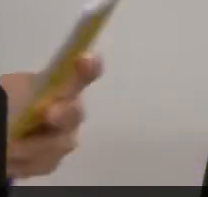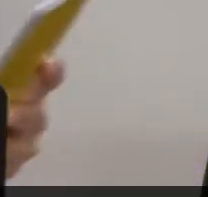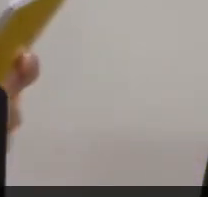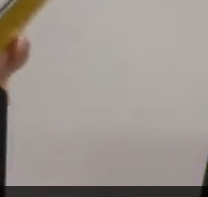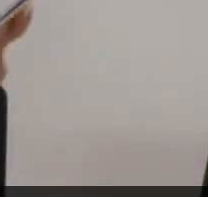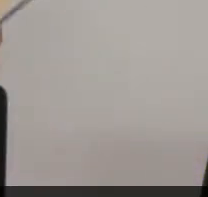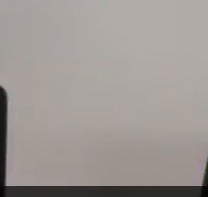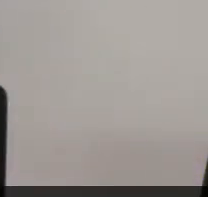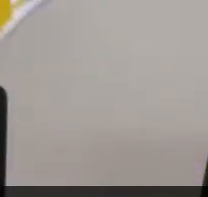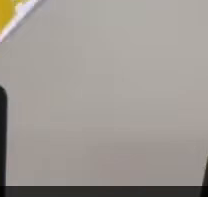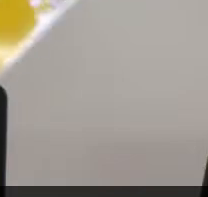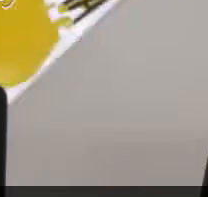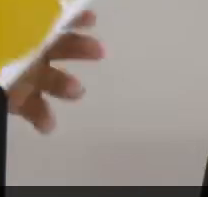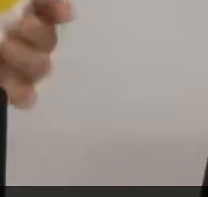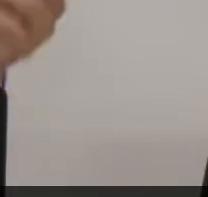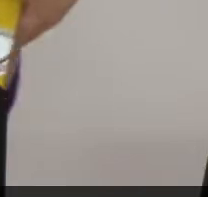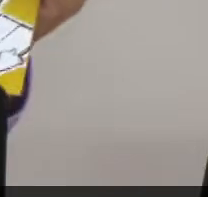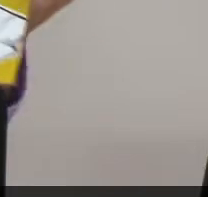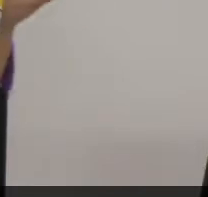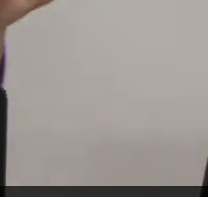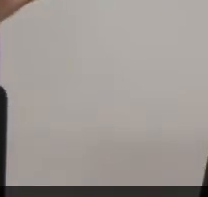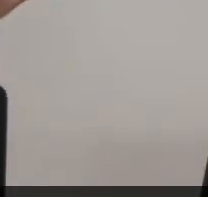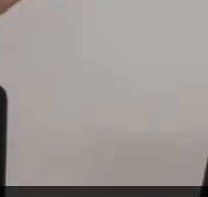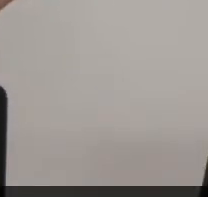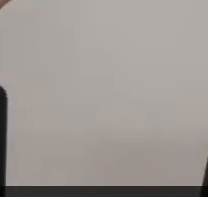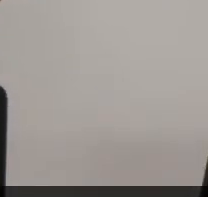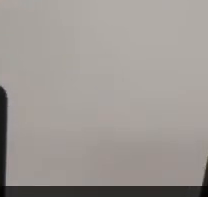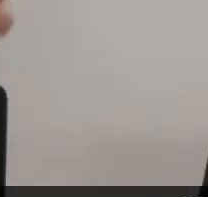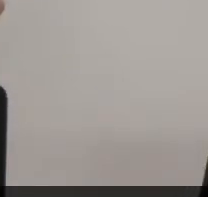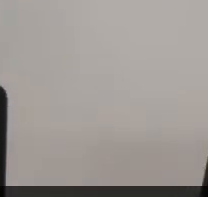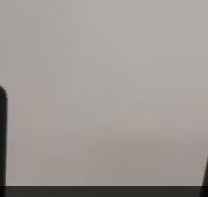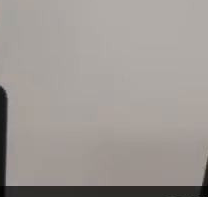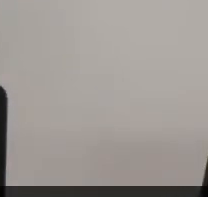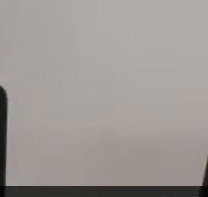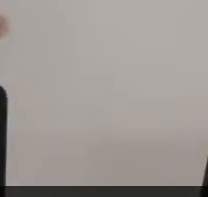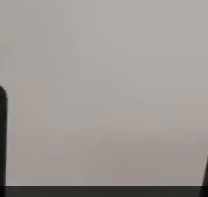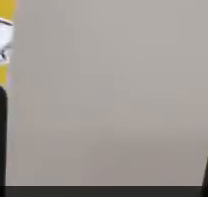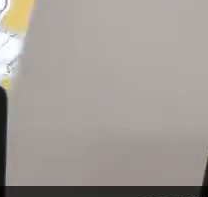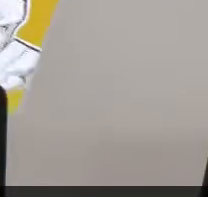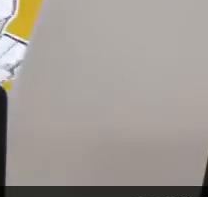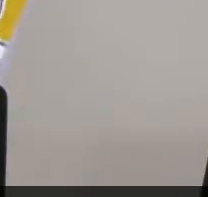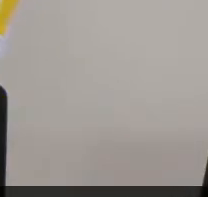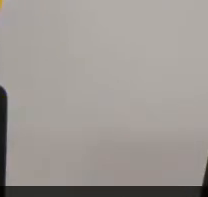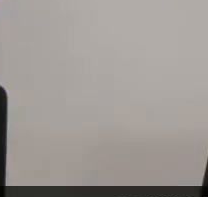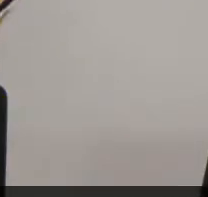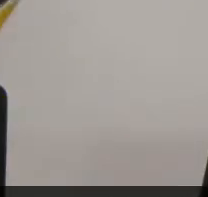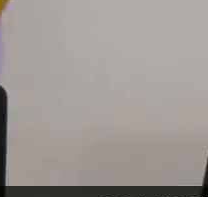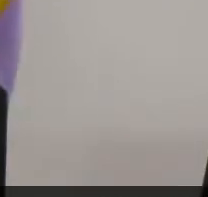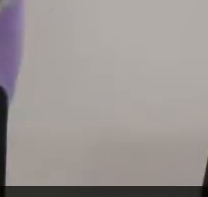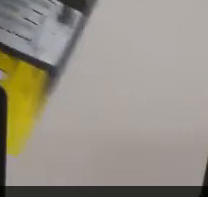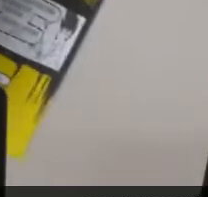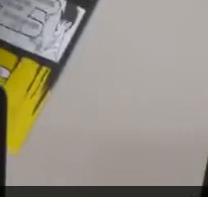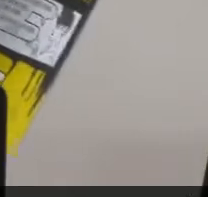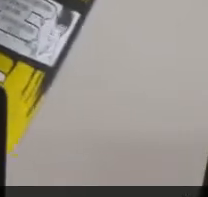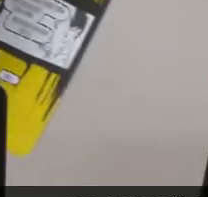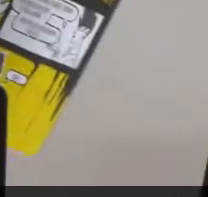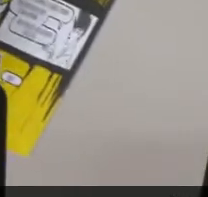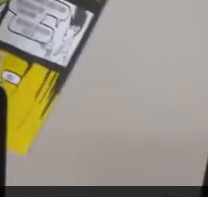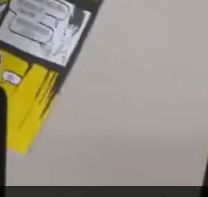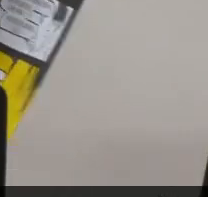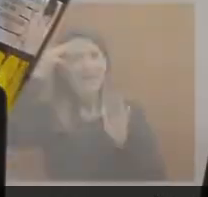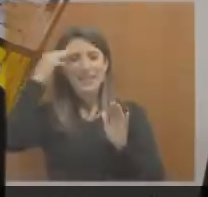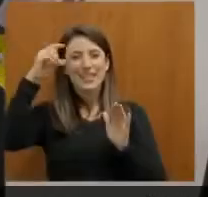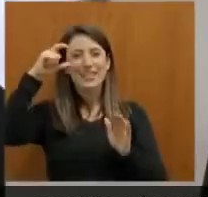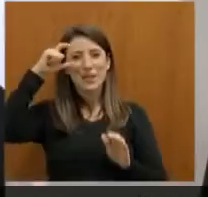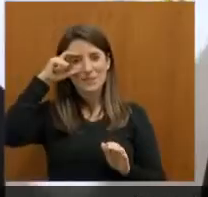compartilhar conosco aqui a a a Lei Maria da Penha em Miúdos né que é um material esse material